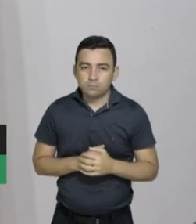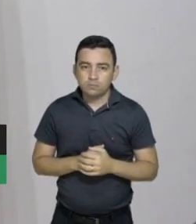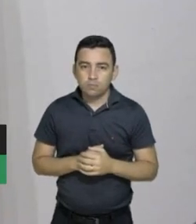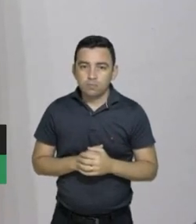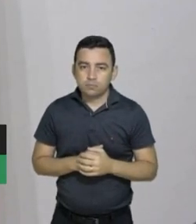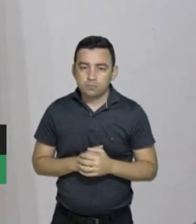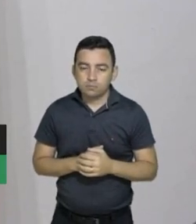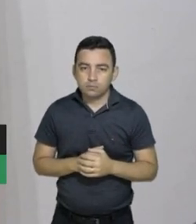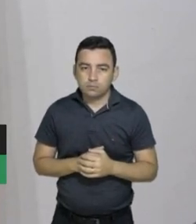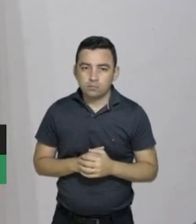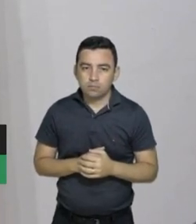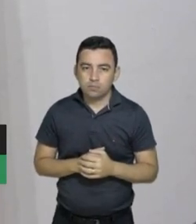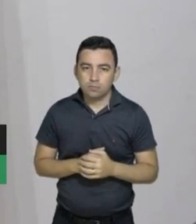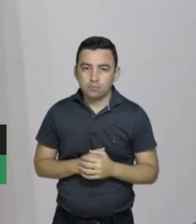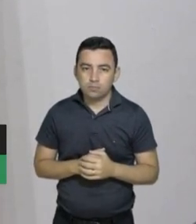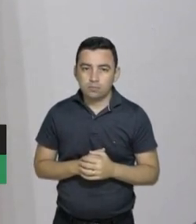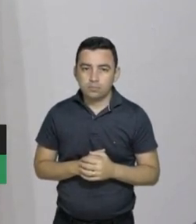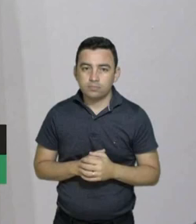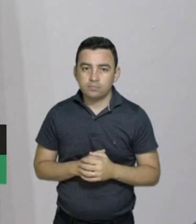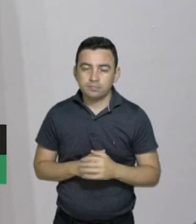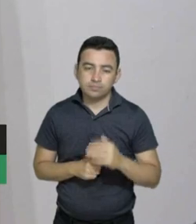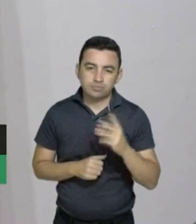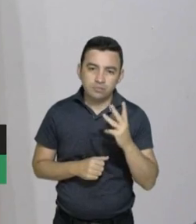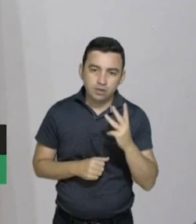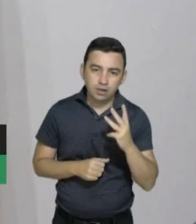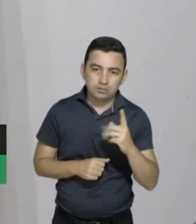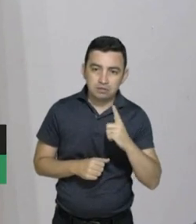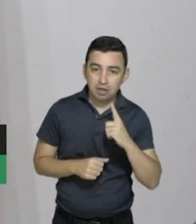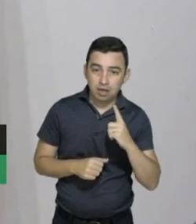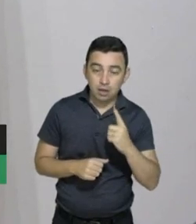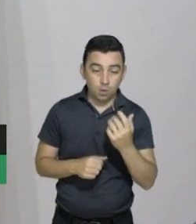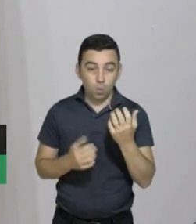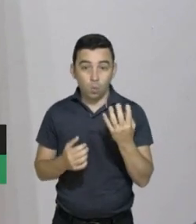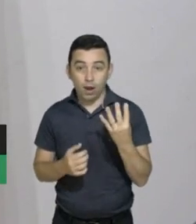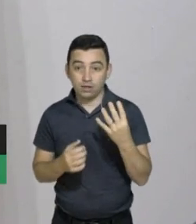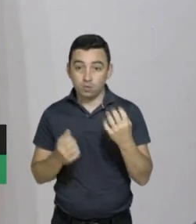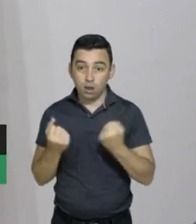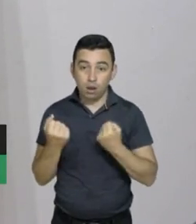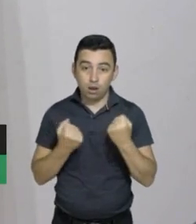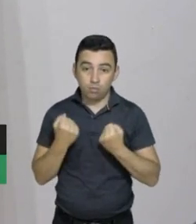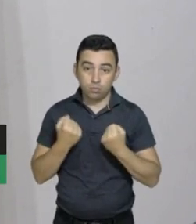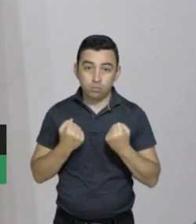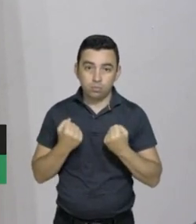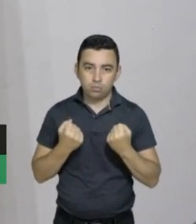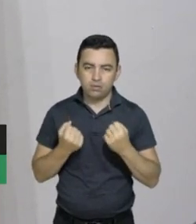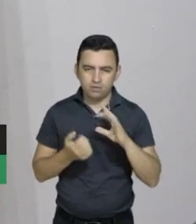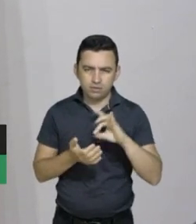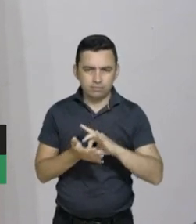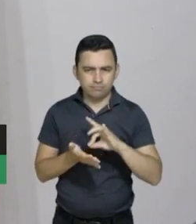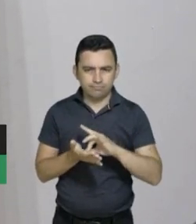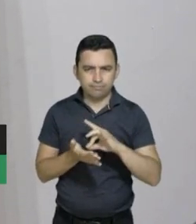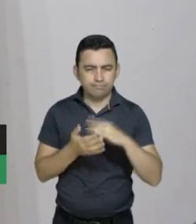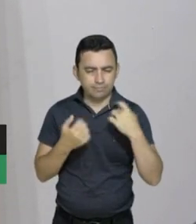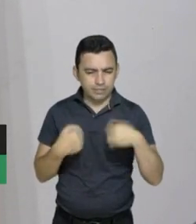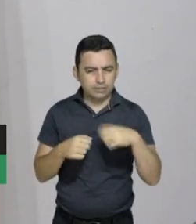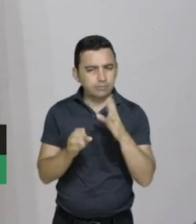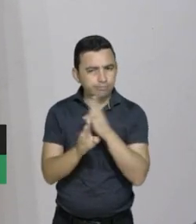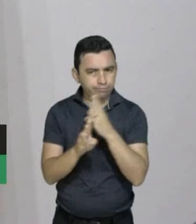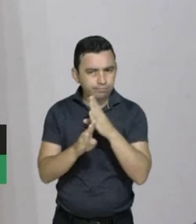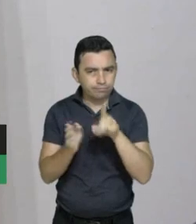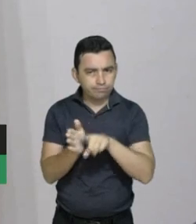senhor responsável três ou quatro Veículos realmente é algo que tem que ser apurado